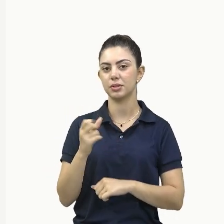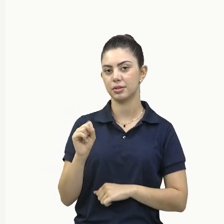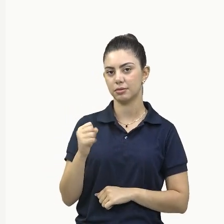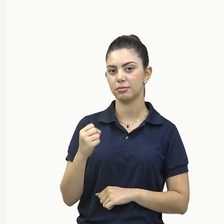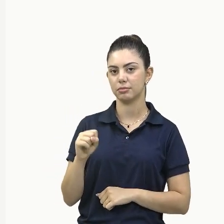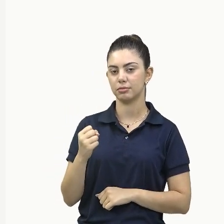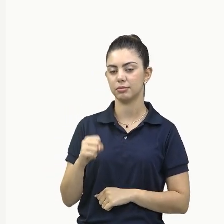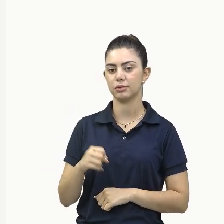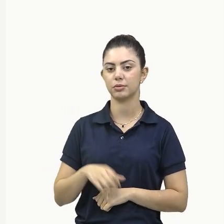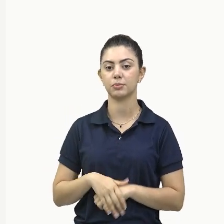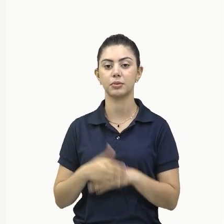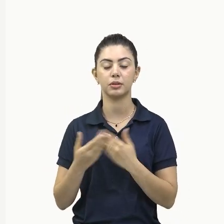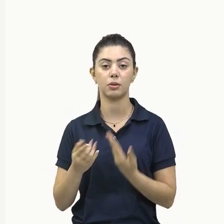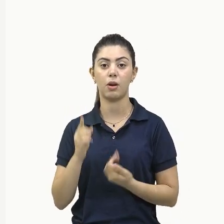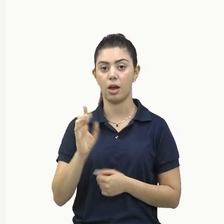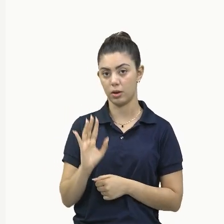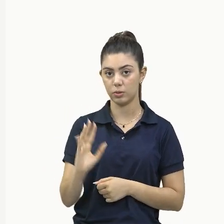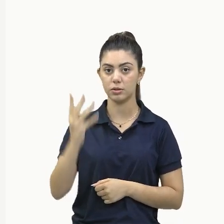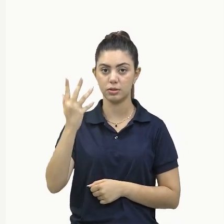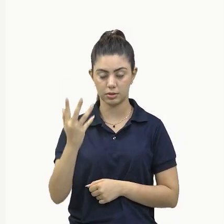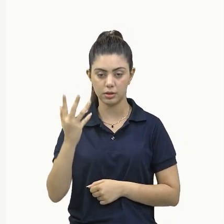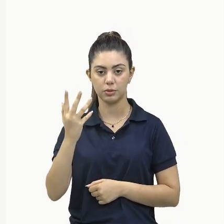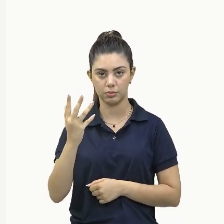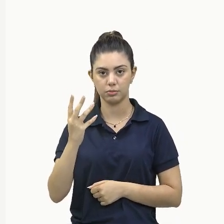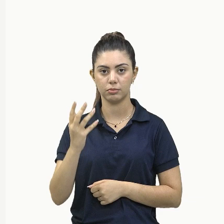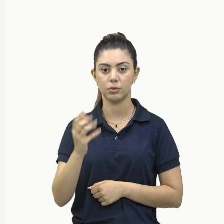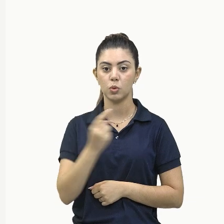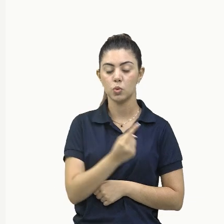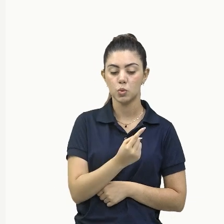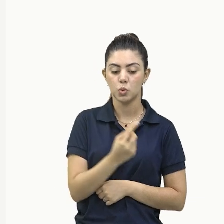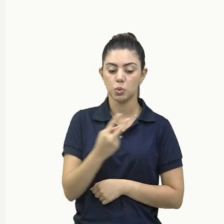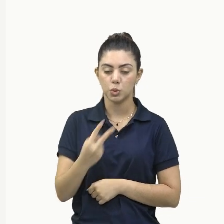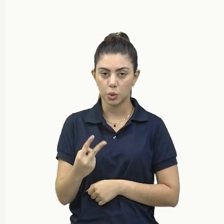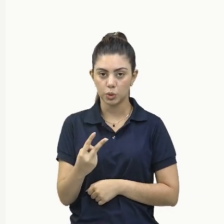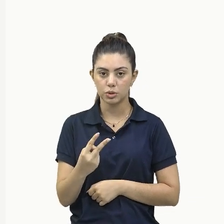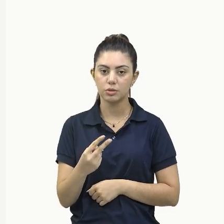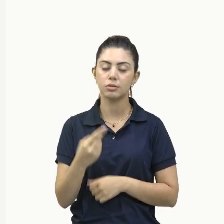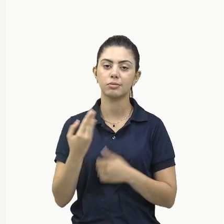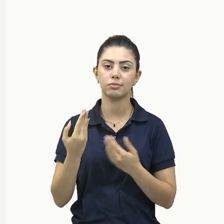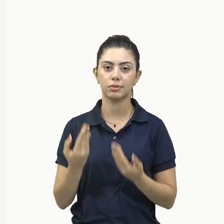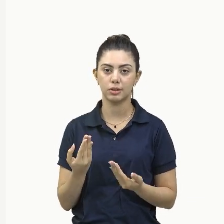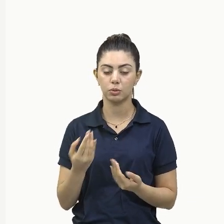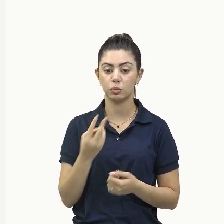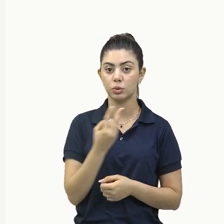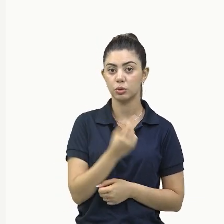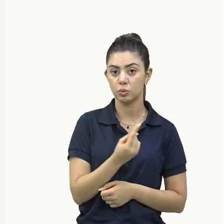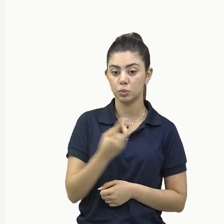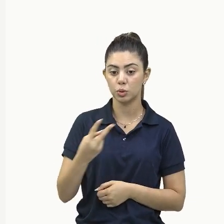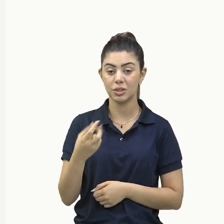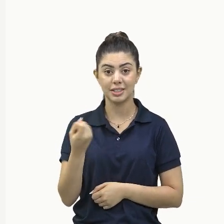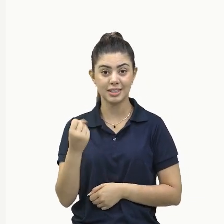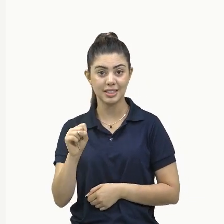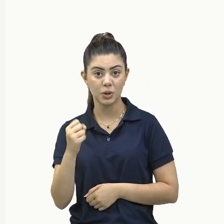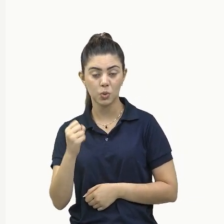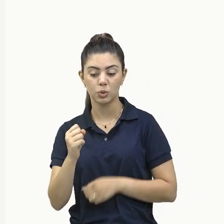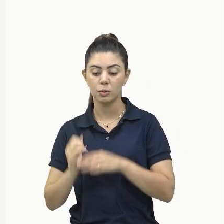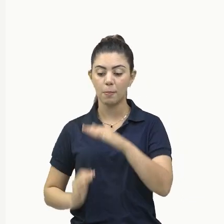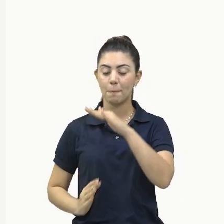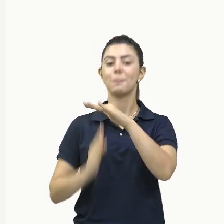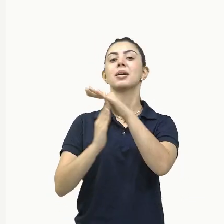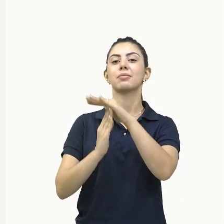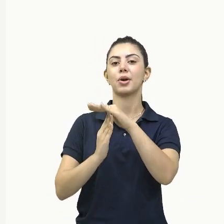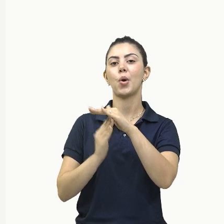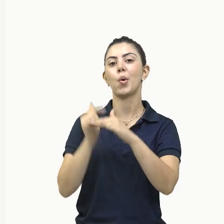Né? O fenômeno ocorreu, né? 1, 2. Então, em 2 segundos, é a